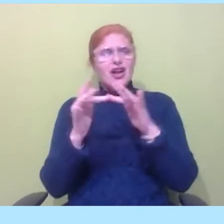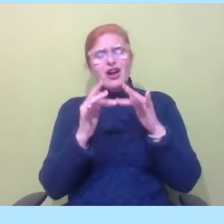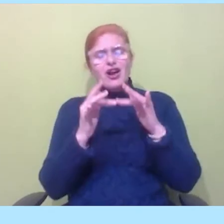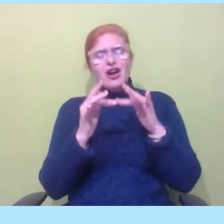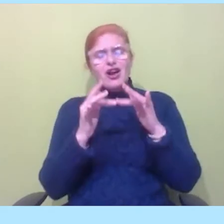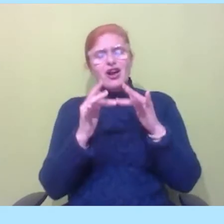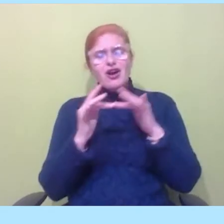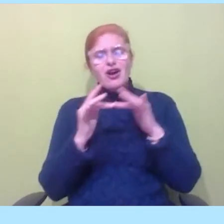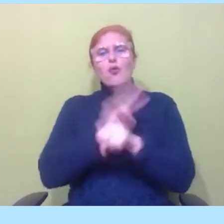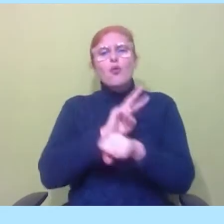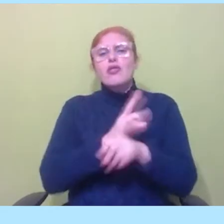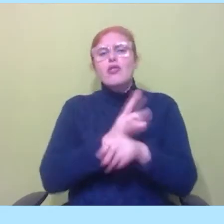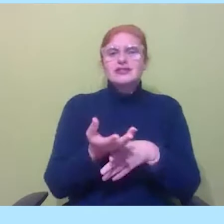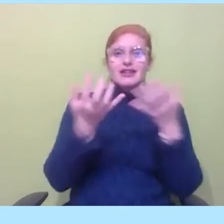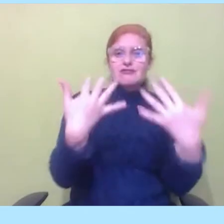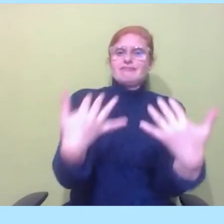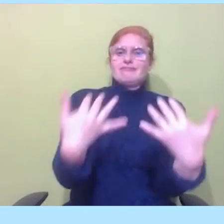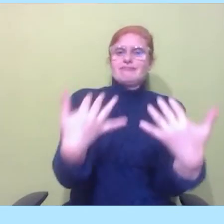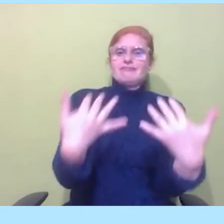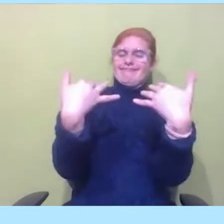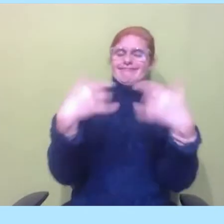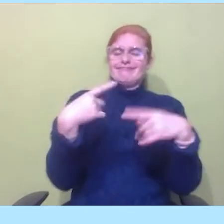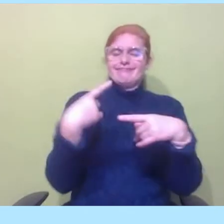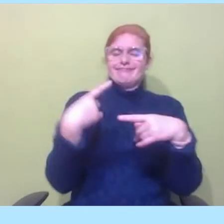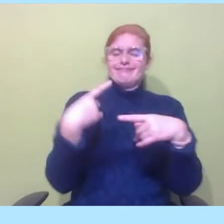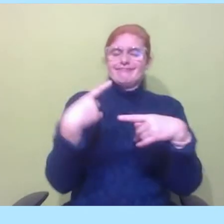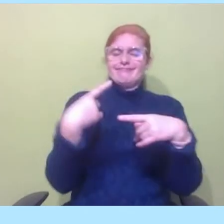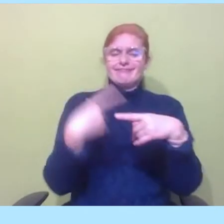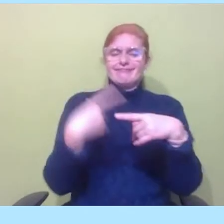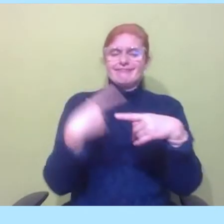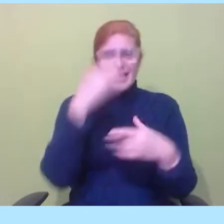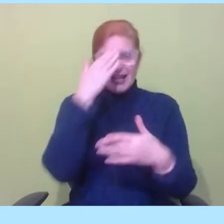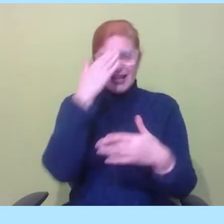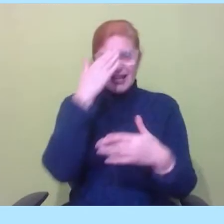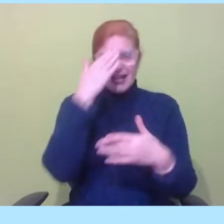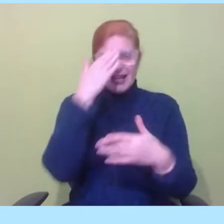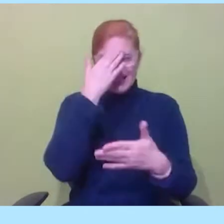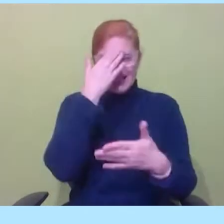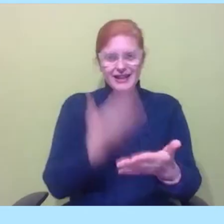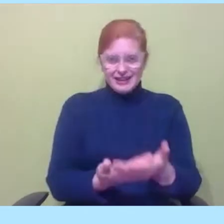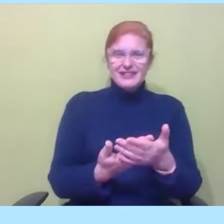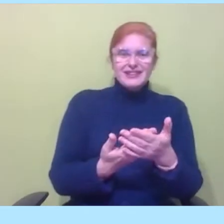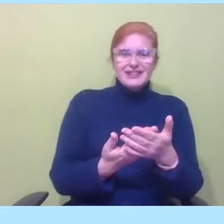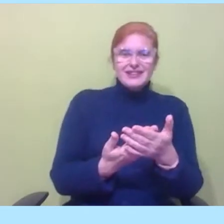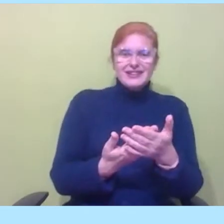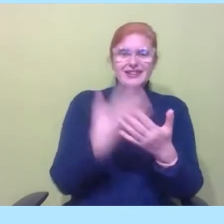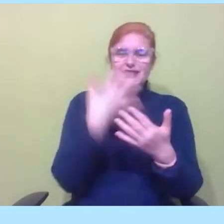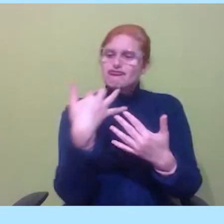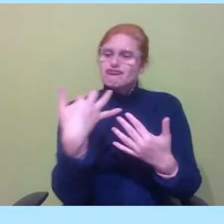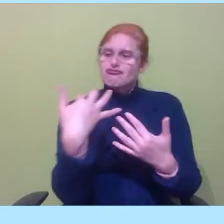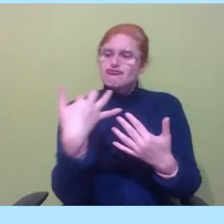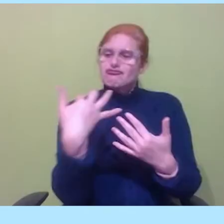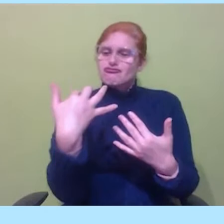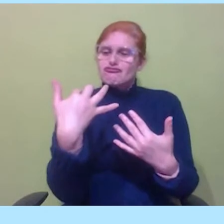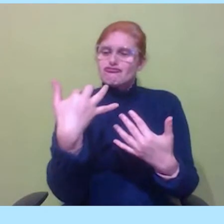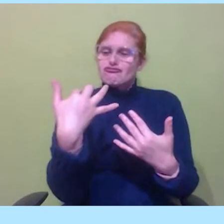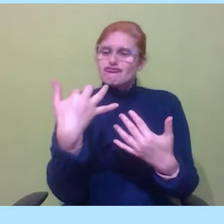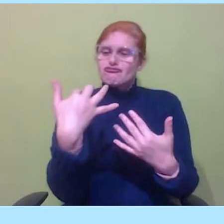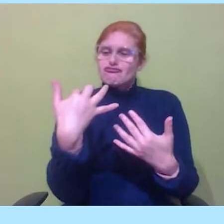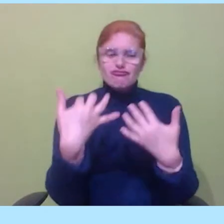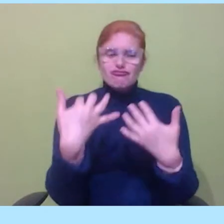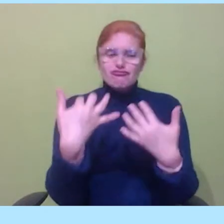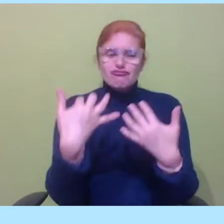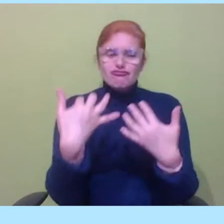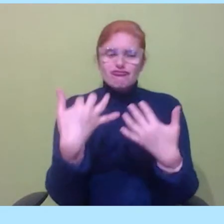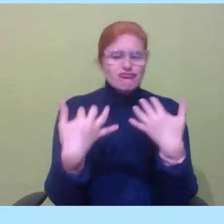acreditam que o assédio é um empoderamento sabe? Eu estou fazendo isso porque eu quero e eu